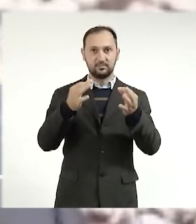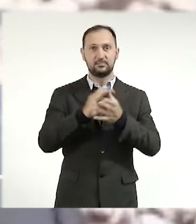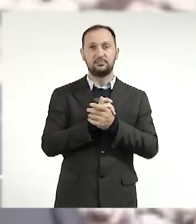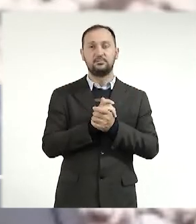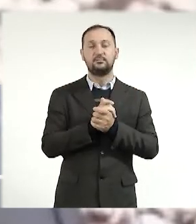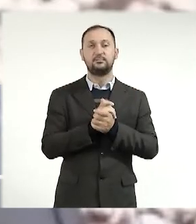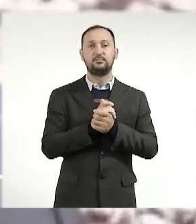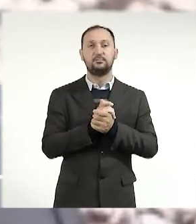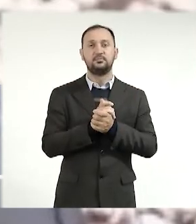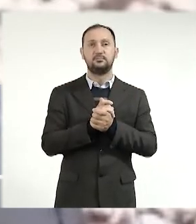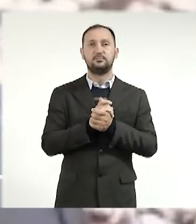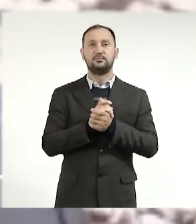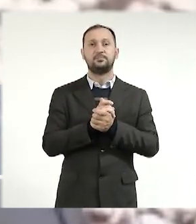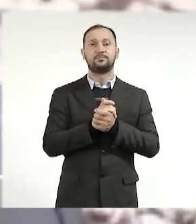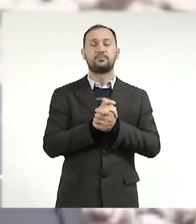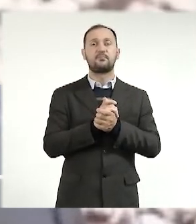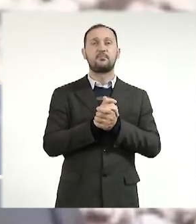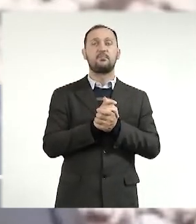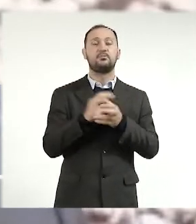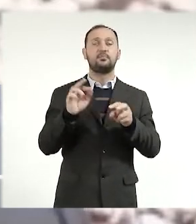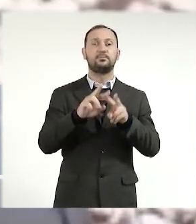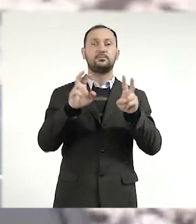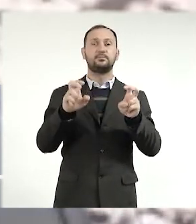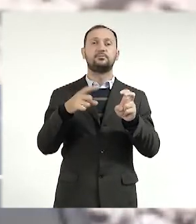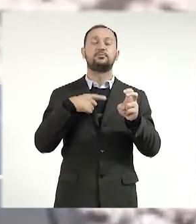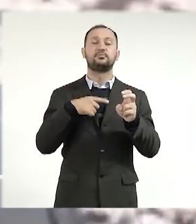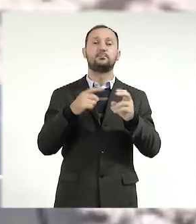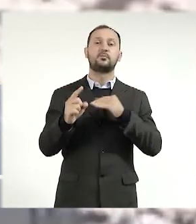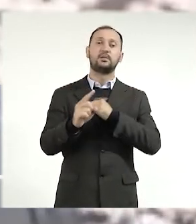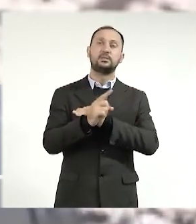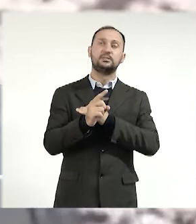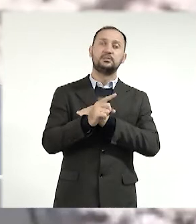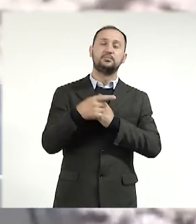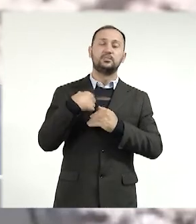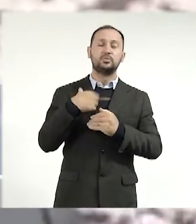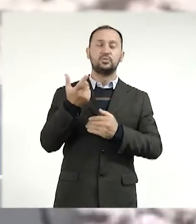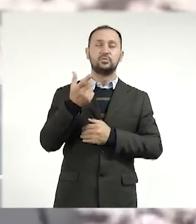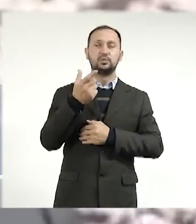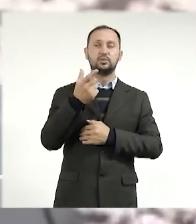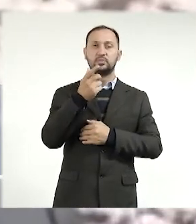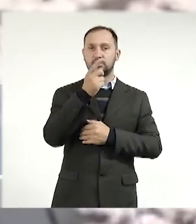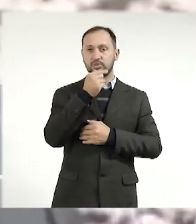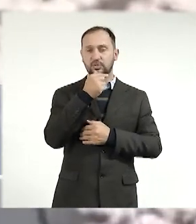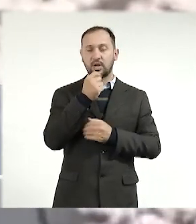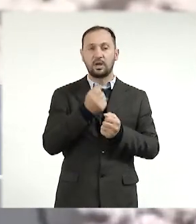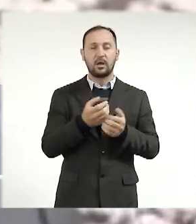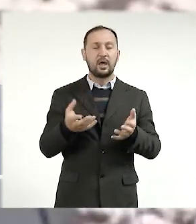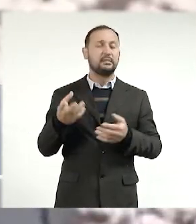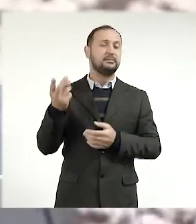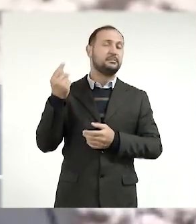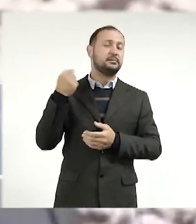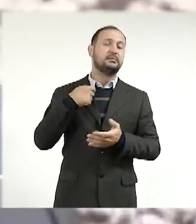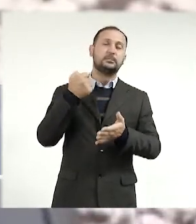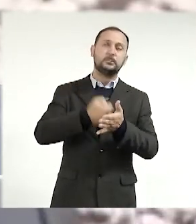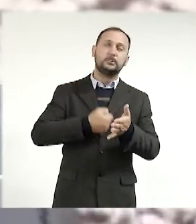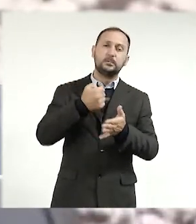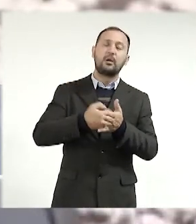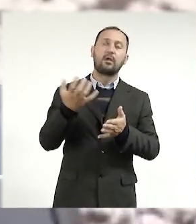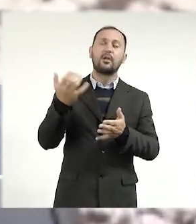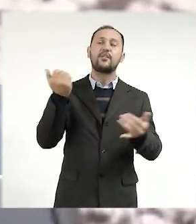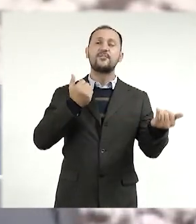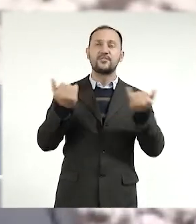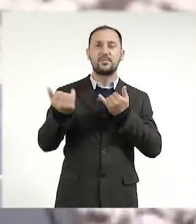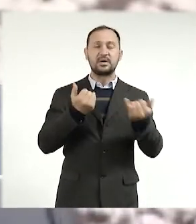atenção especial. A questão relacionada ao abastecimento de água, eu tenho cobrado isso há muito tempo,